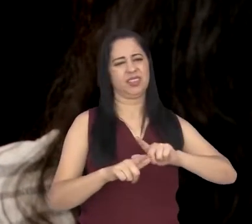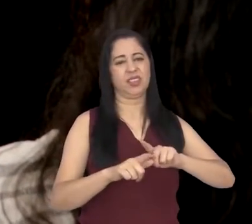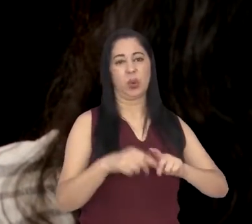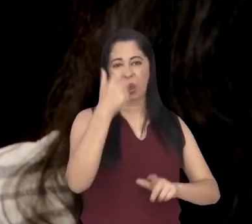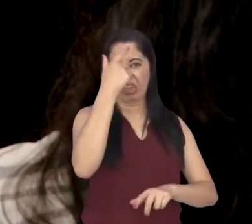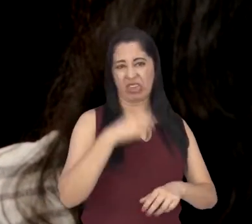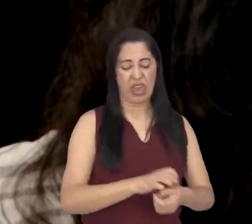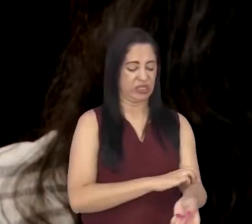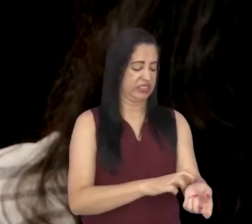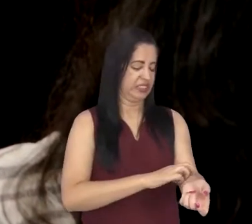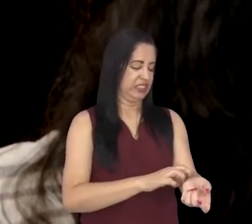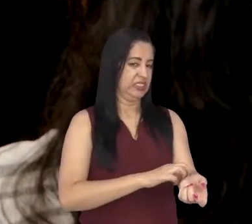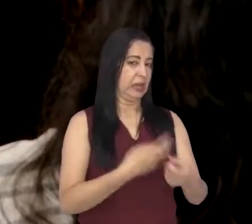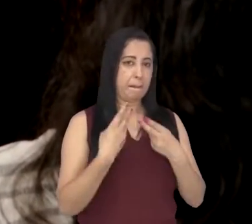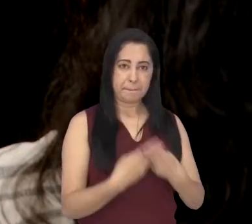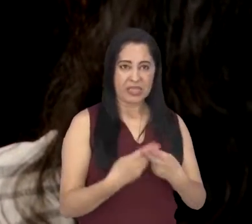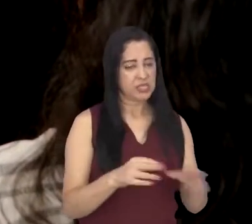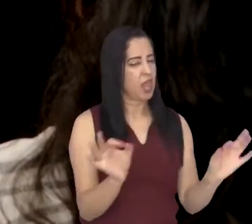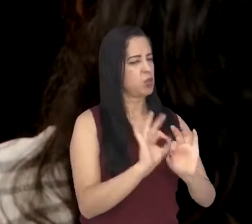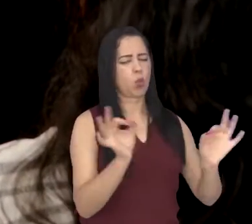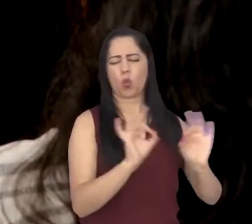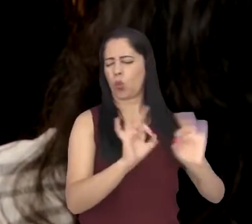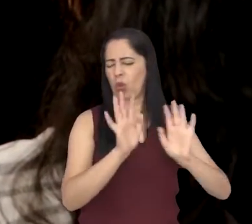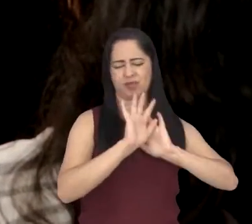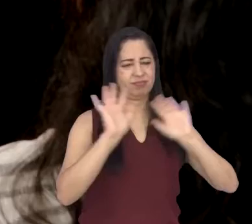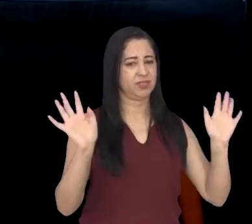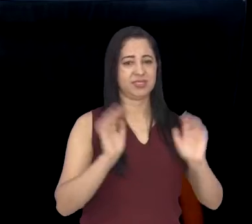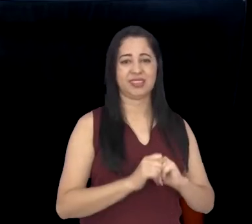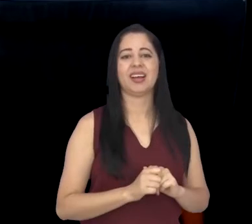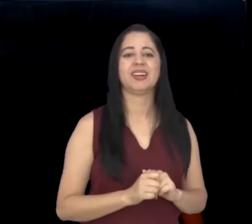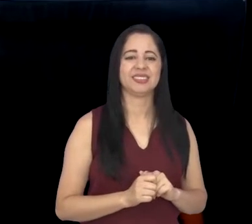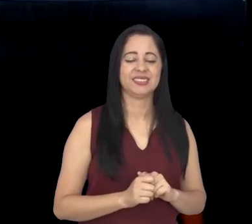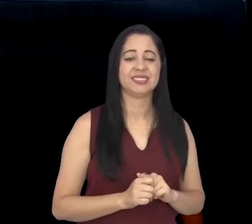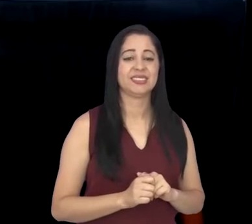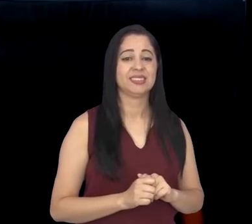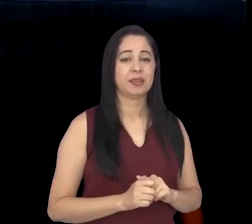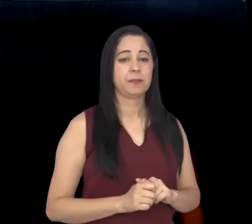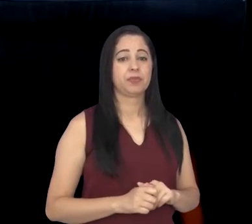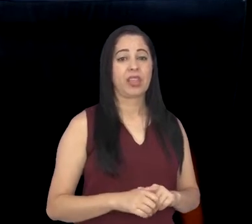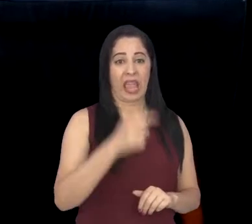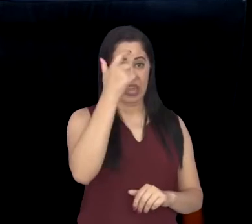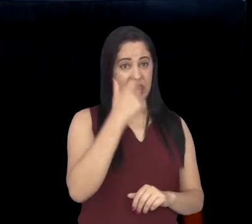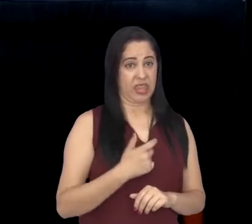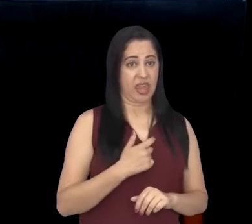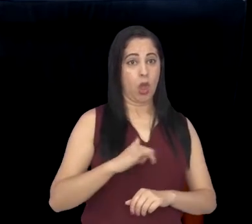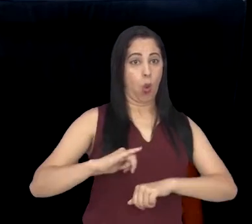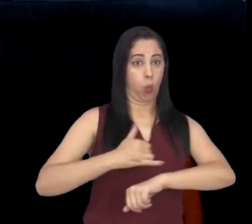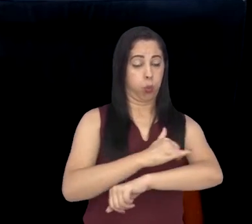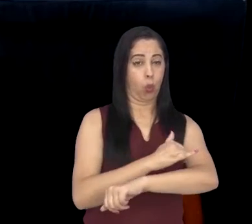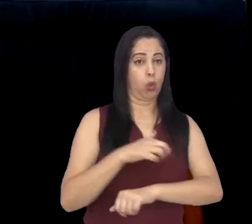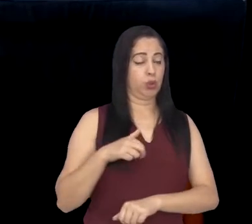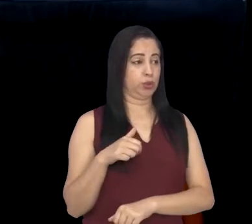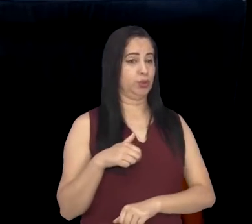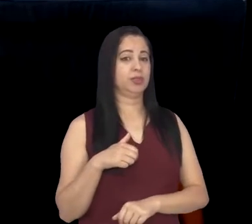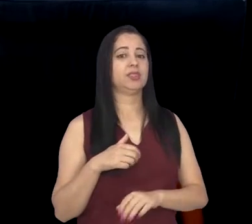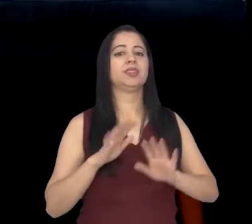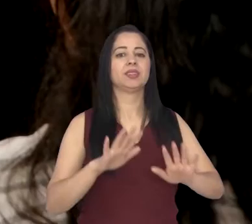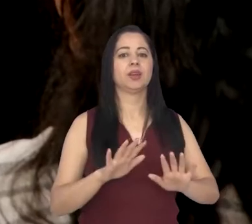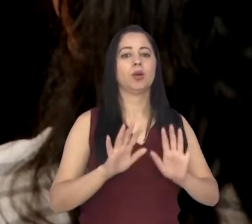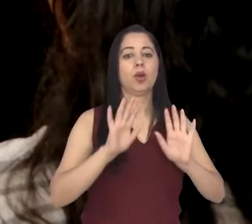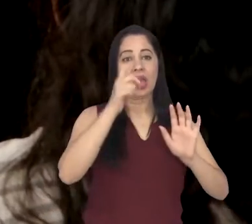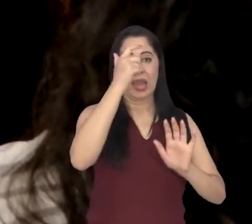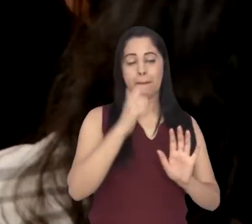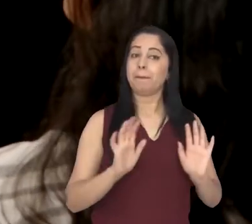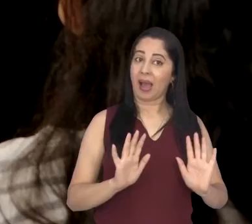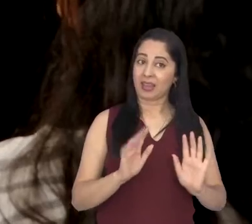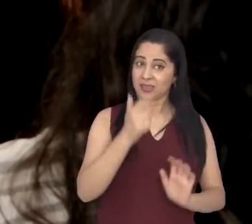eu ia ficar irritado com o meu próprio trabalho, como um lateral gordo, que sobe e não consegue voltar. Só que eu seria